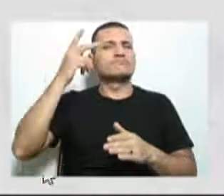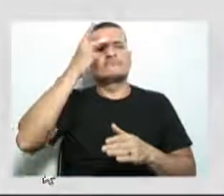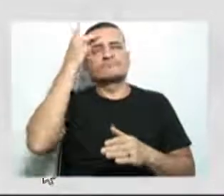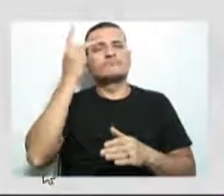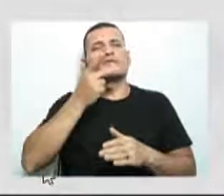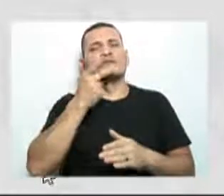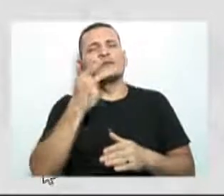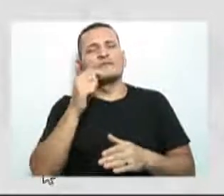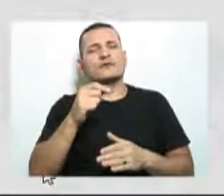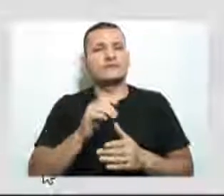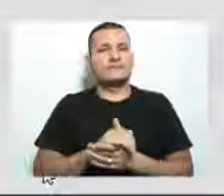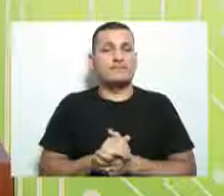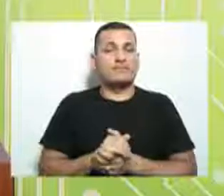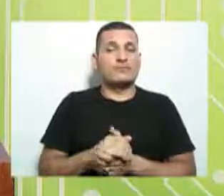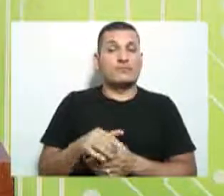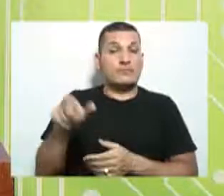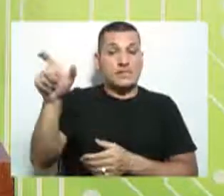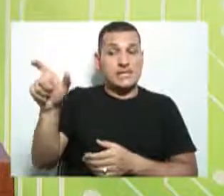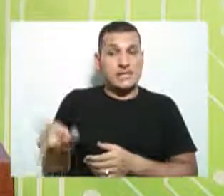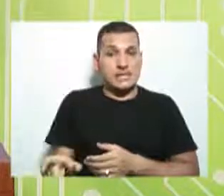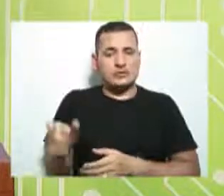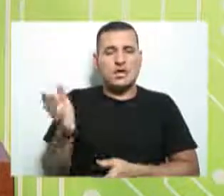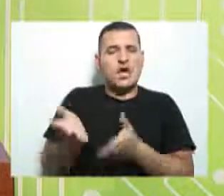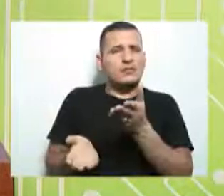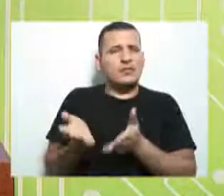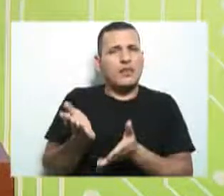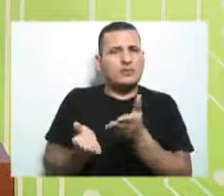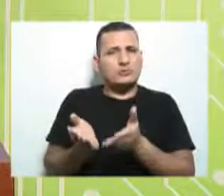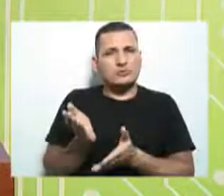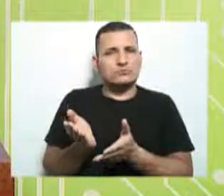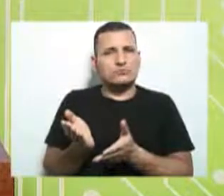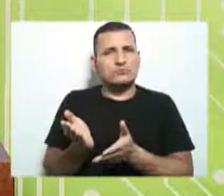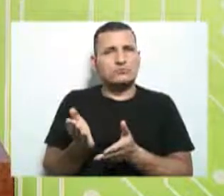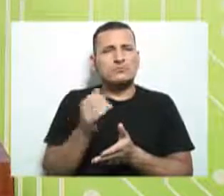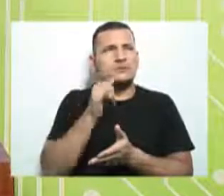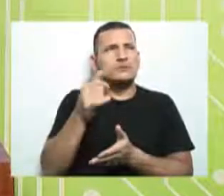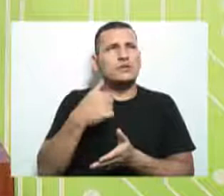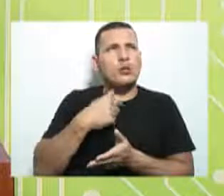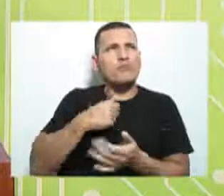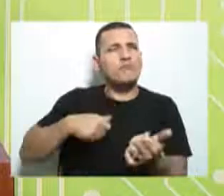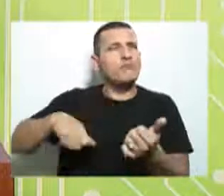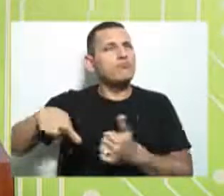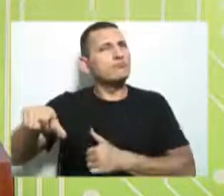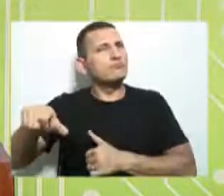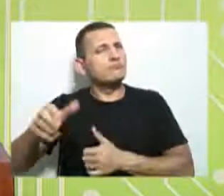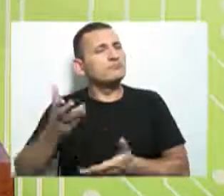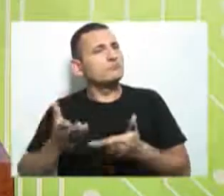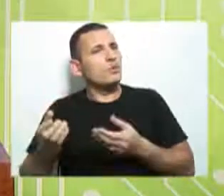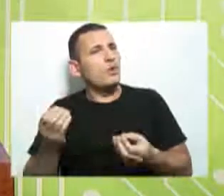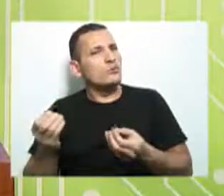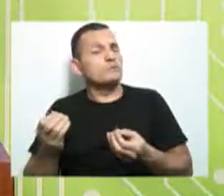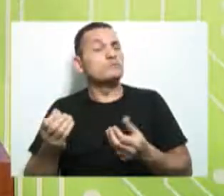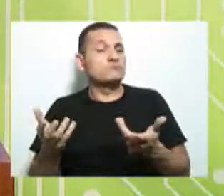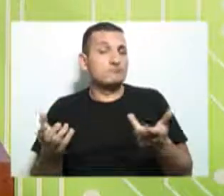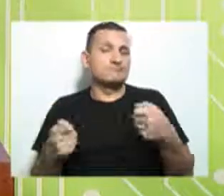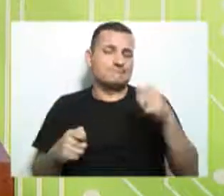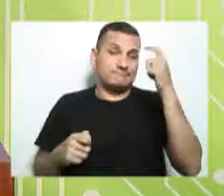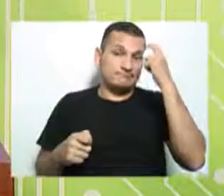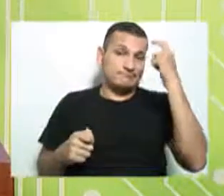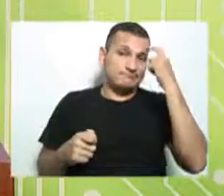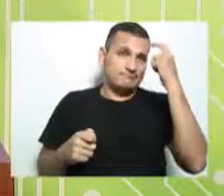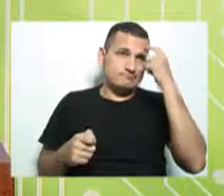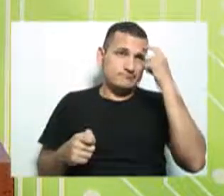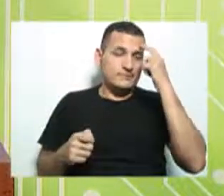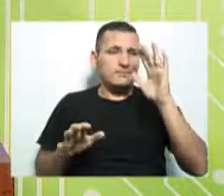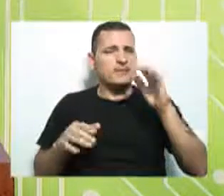assim, atenda o cliente da forma como você gostaria de ser atendido. Olha que coisa maravilhosa, né? Só que eu